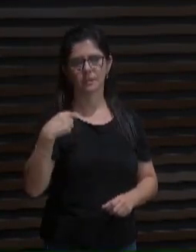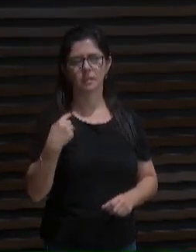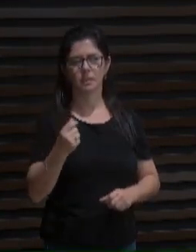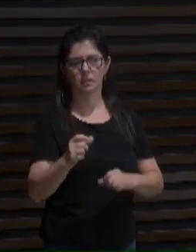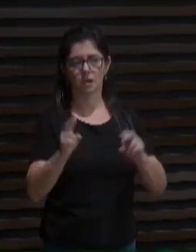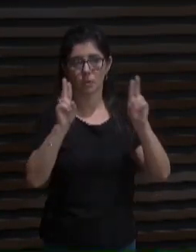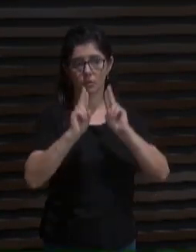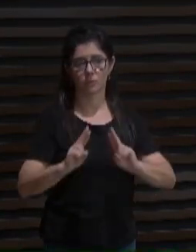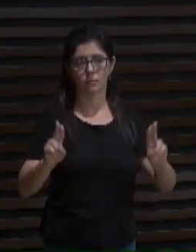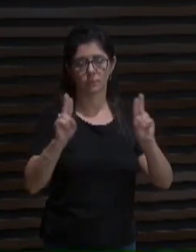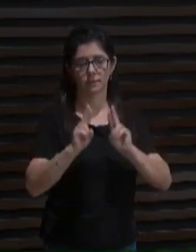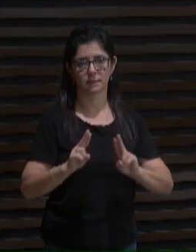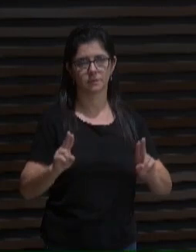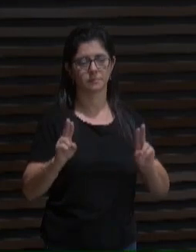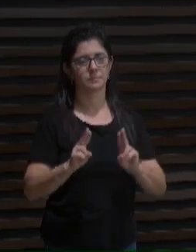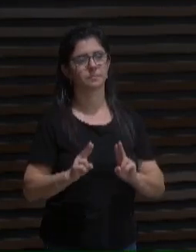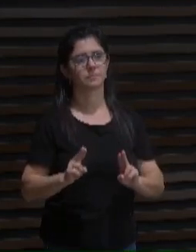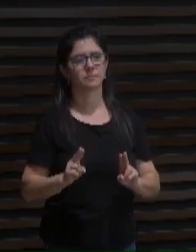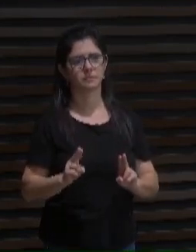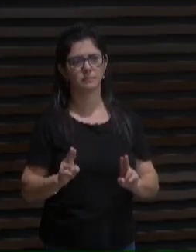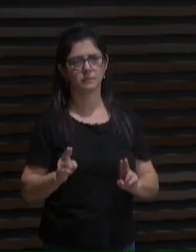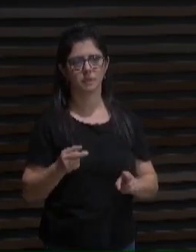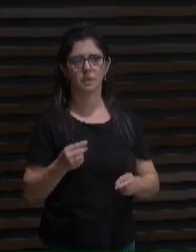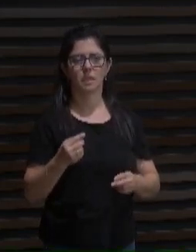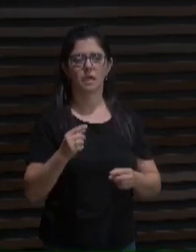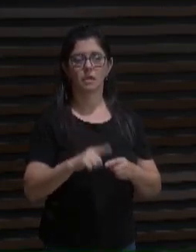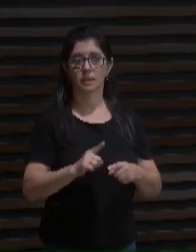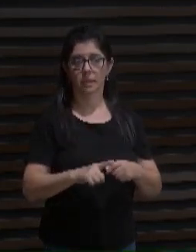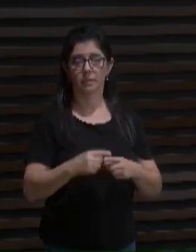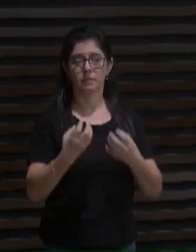a conformação com a vontade de Deus.